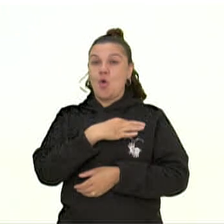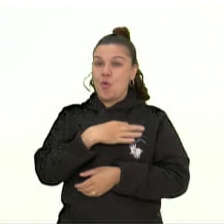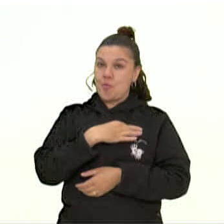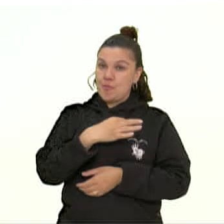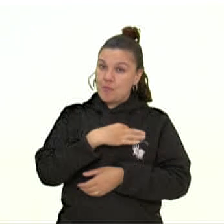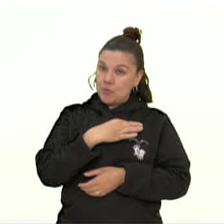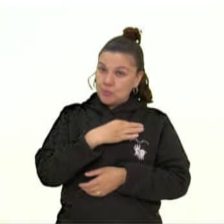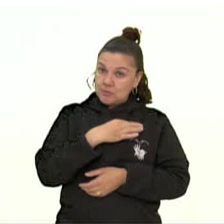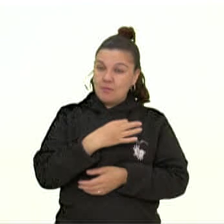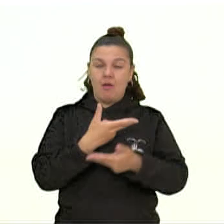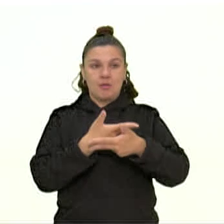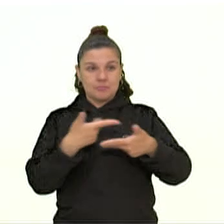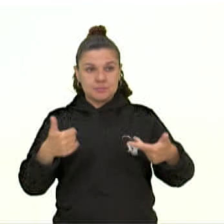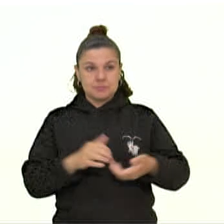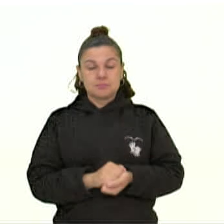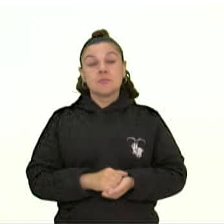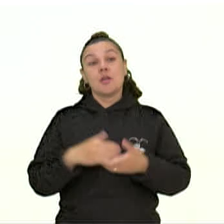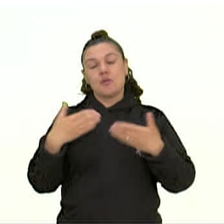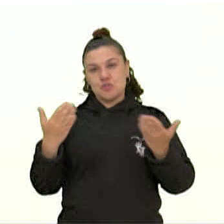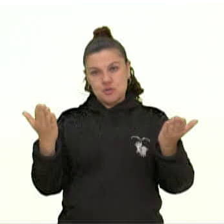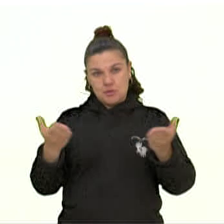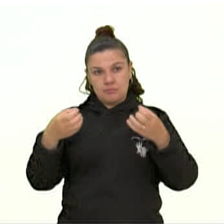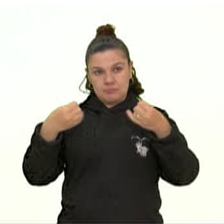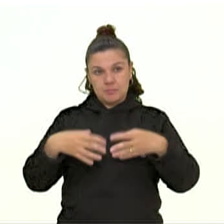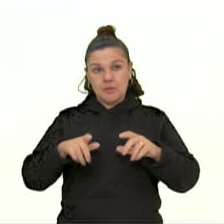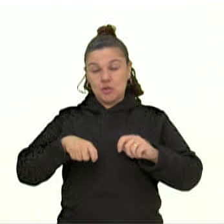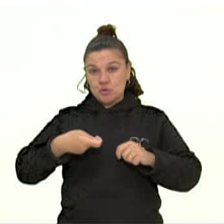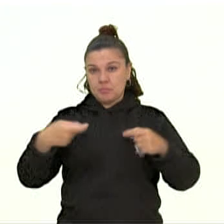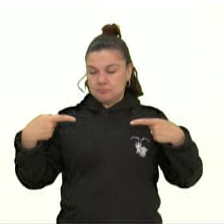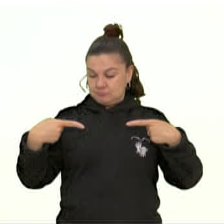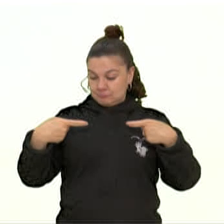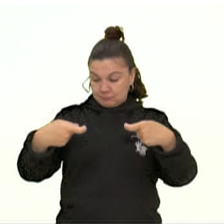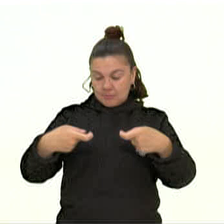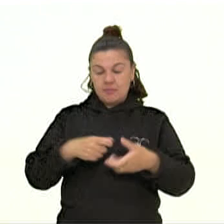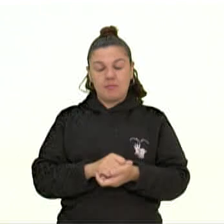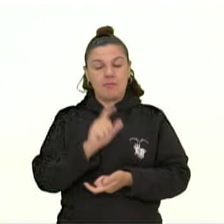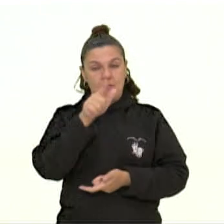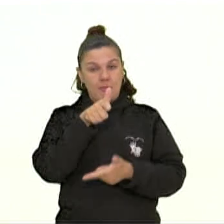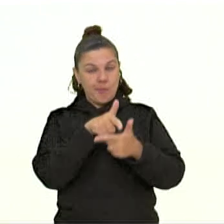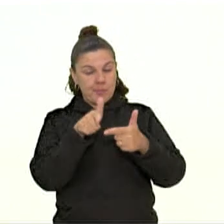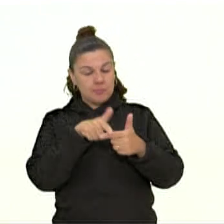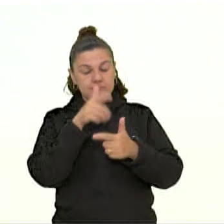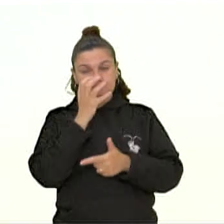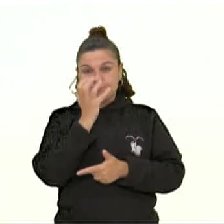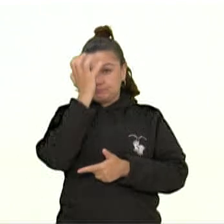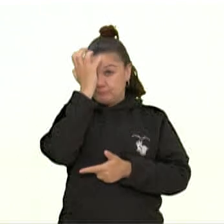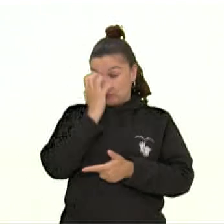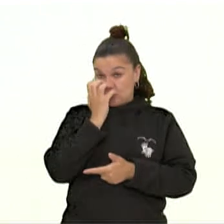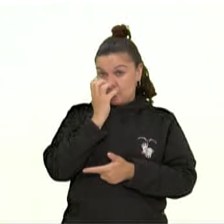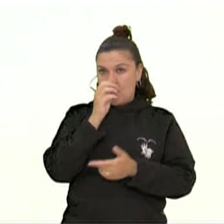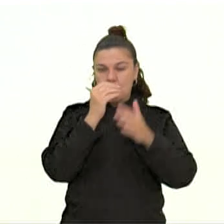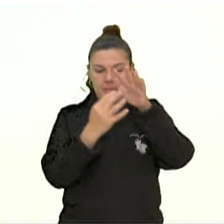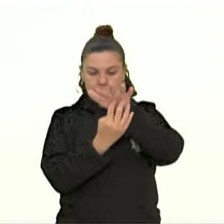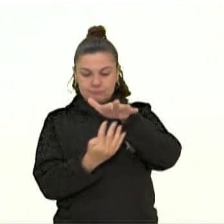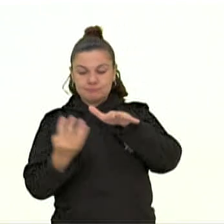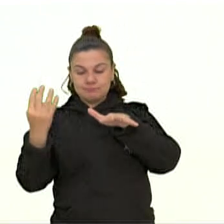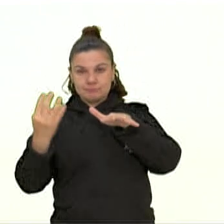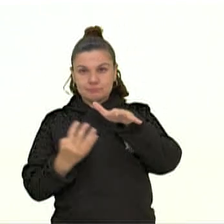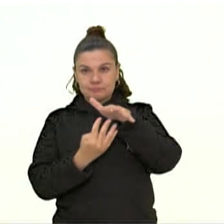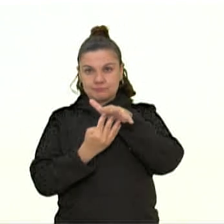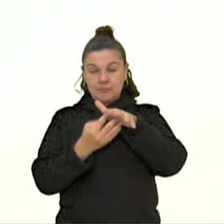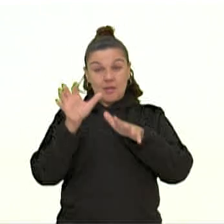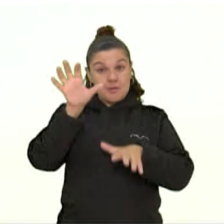mais. Os conflitos, né, são outro motivo muito significativo para as migrações do